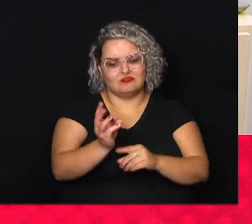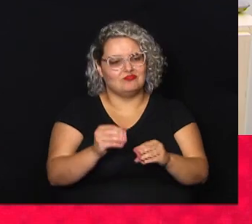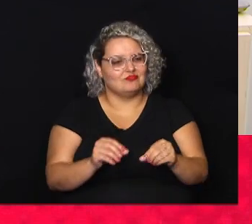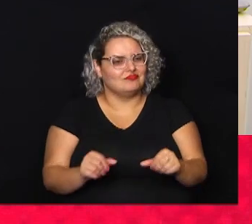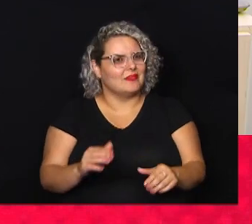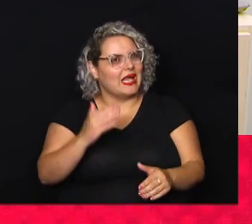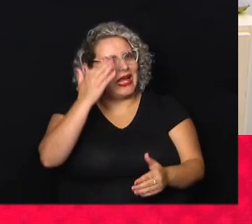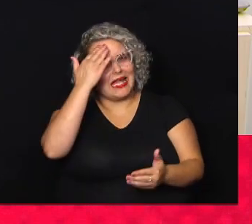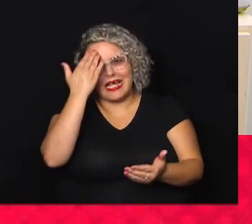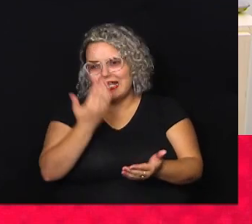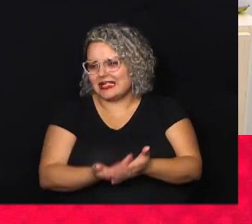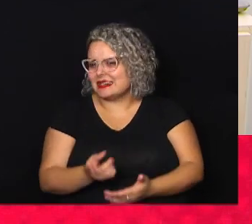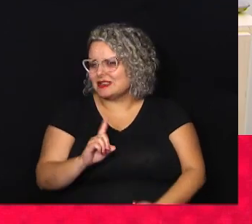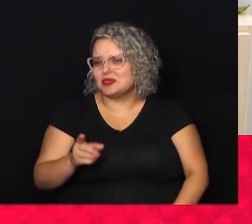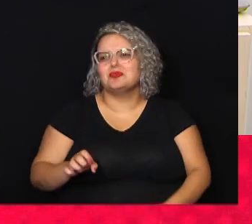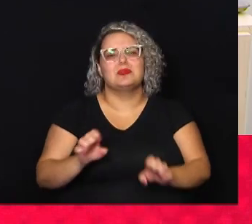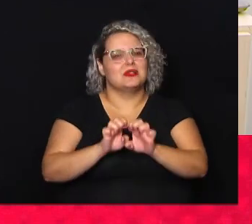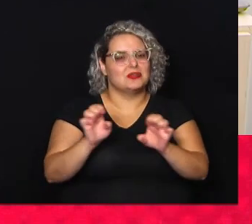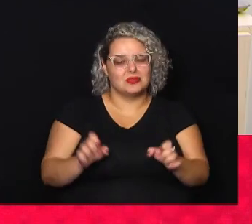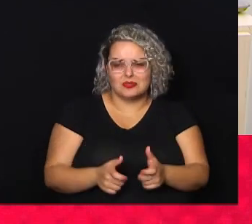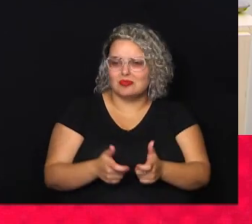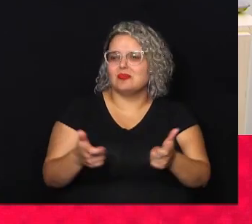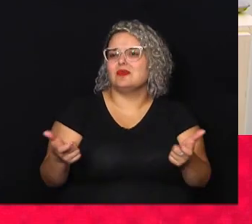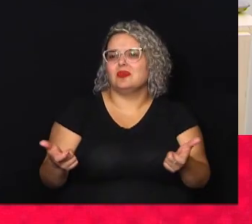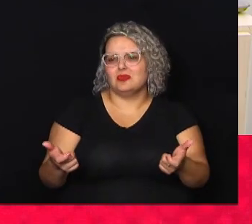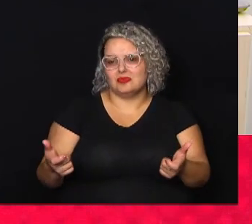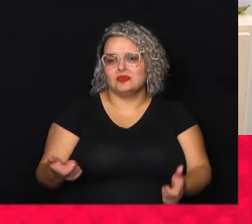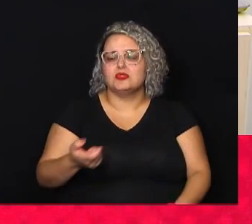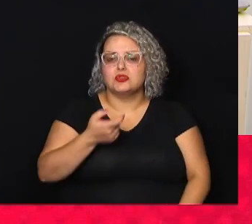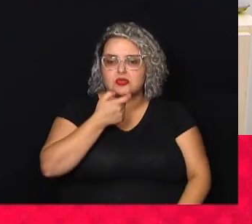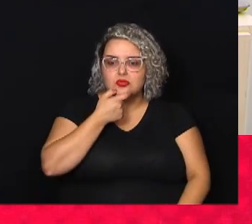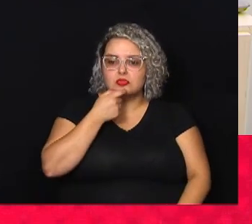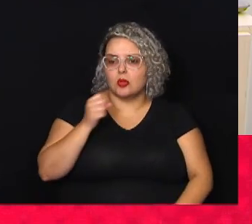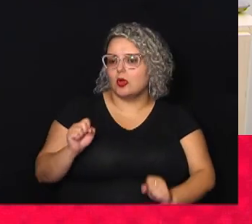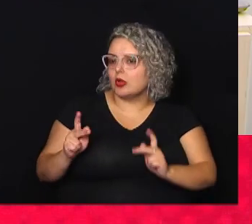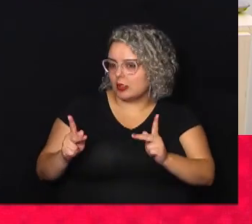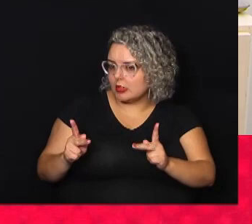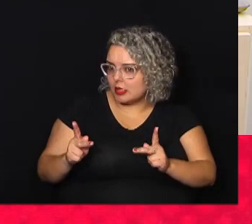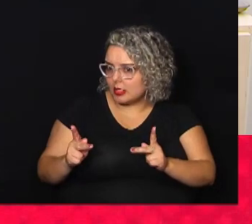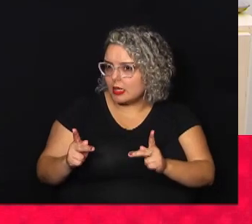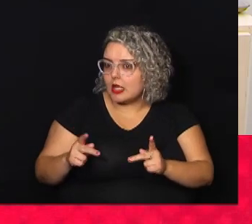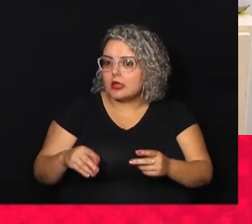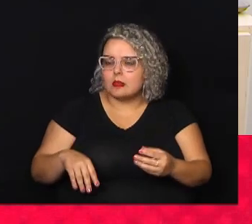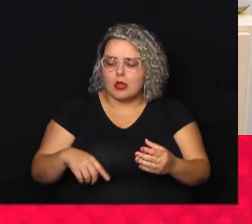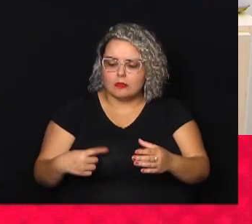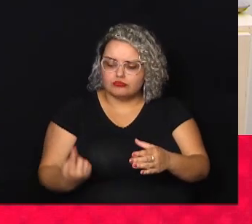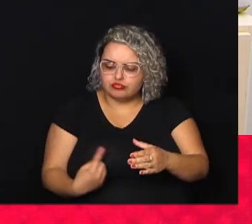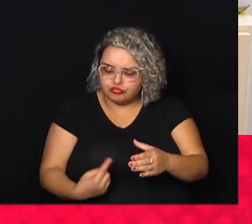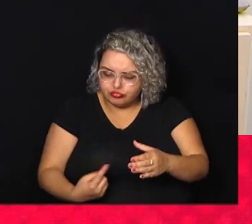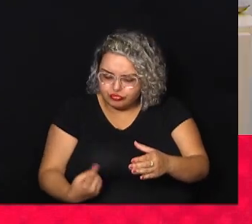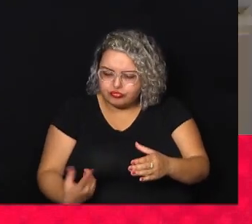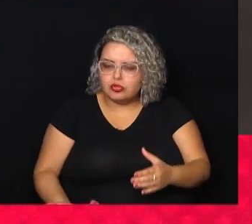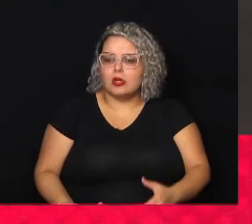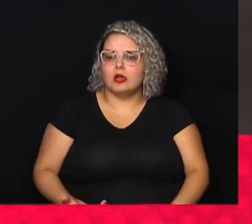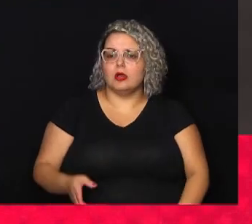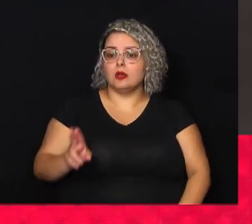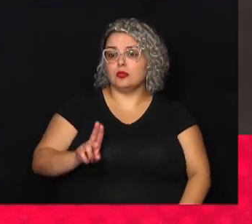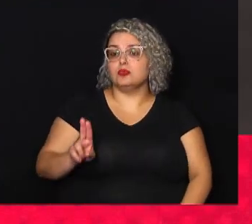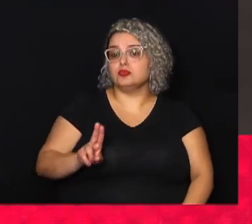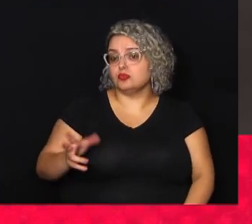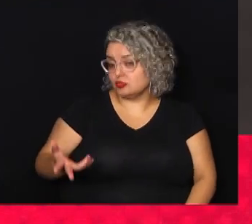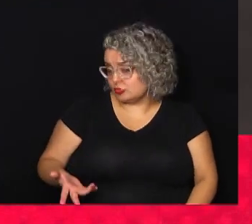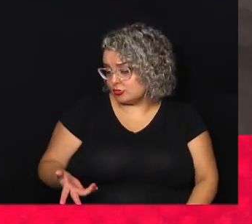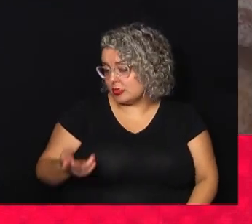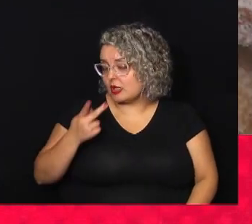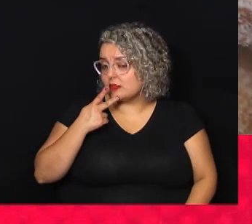farinha? Acredito que não. Ela precisa de uma estrutura maior nos biscoitos. Tá. E também para triturar, a